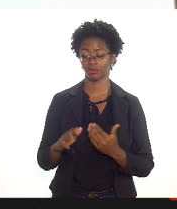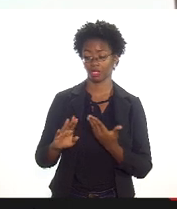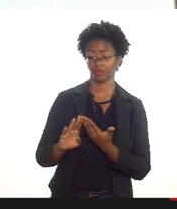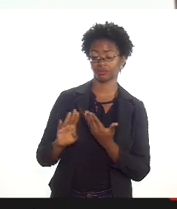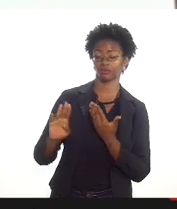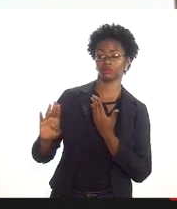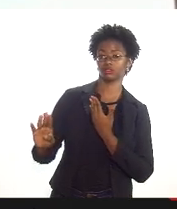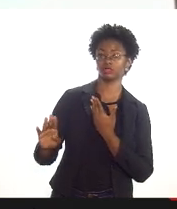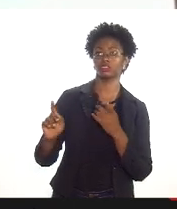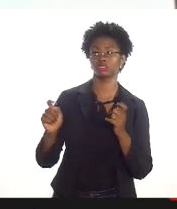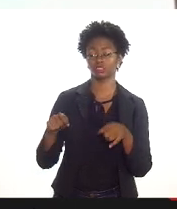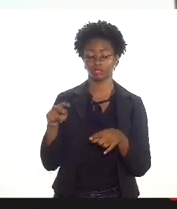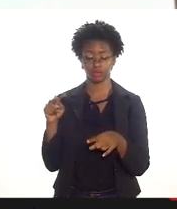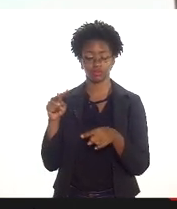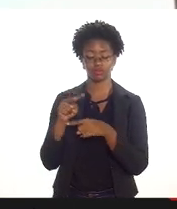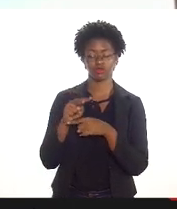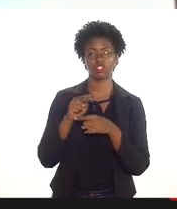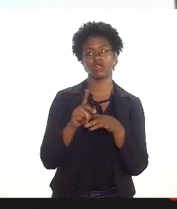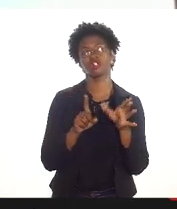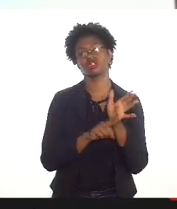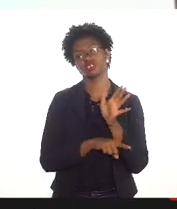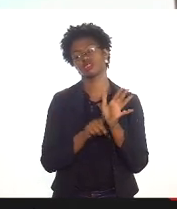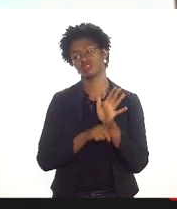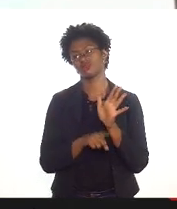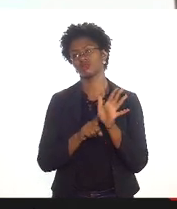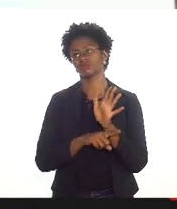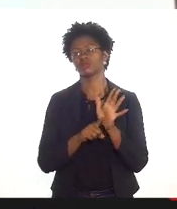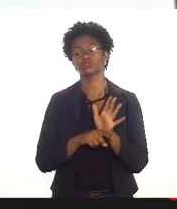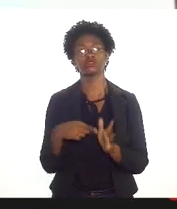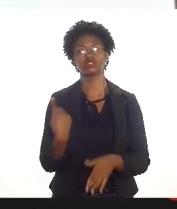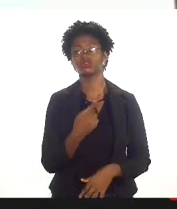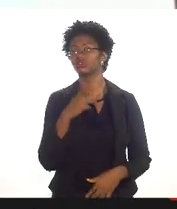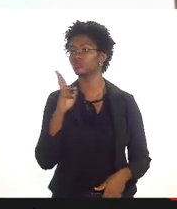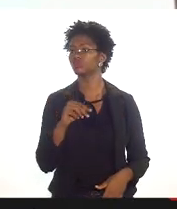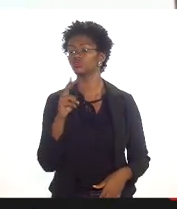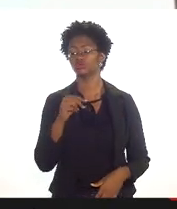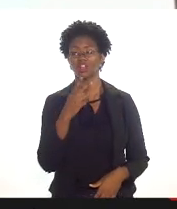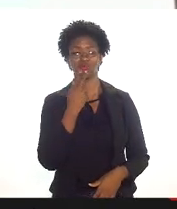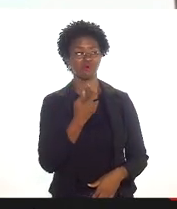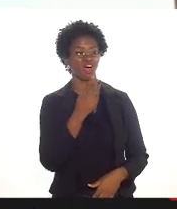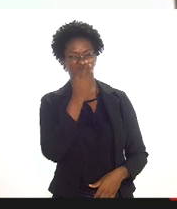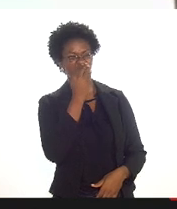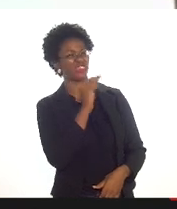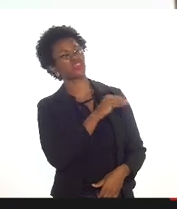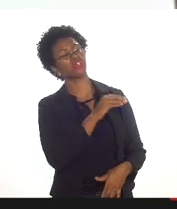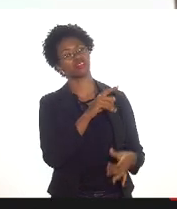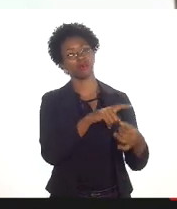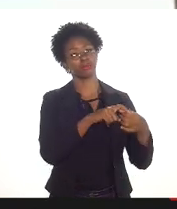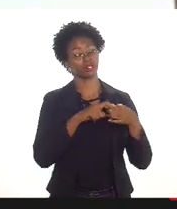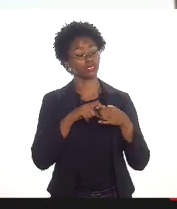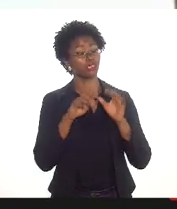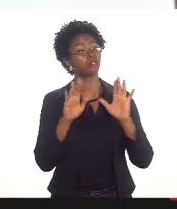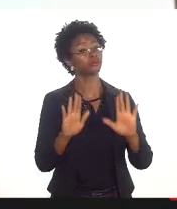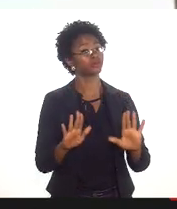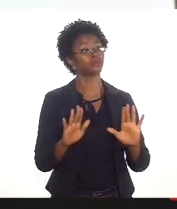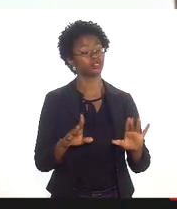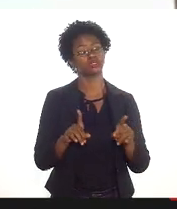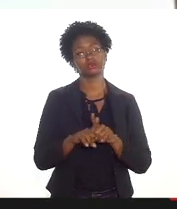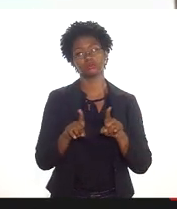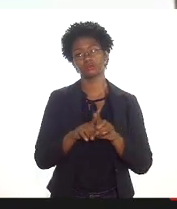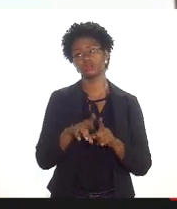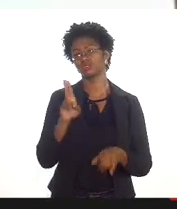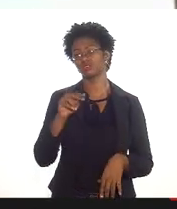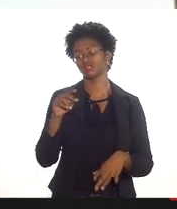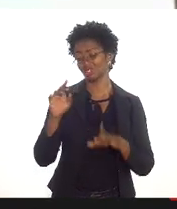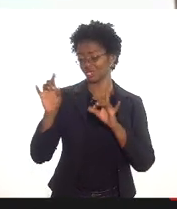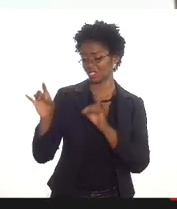fiscalizar esses abatimentos. A gente nunca pode negar a parceria, mas jamais abrir mão de